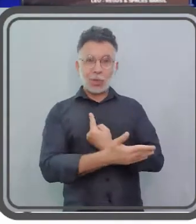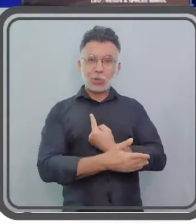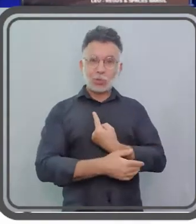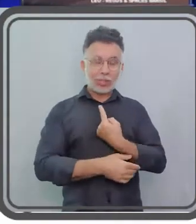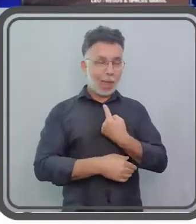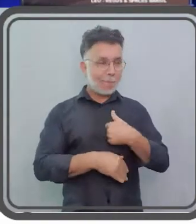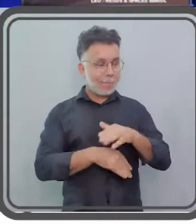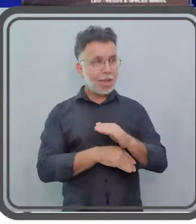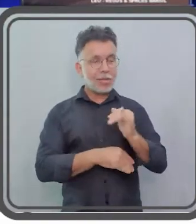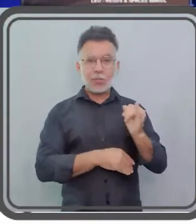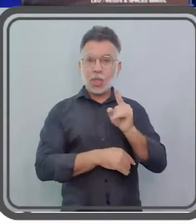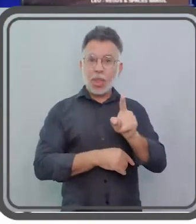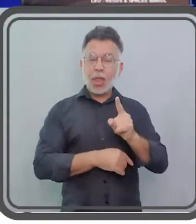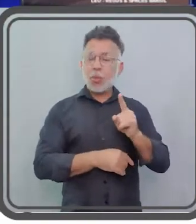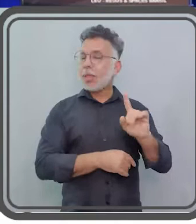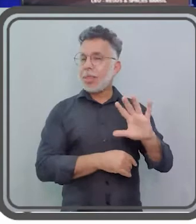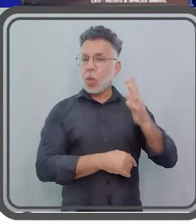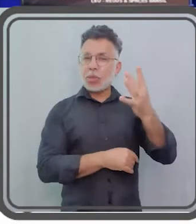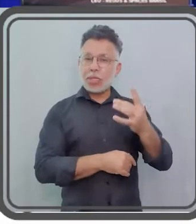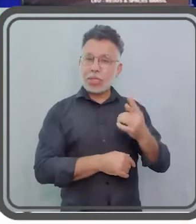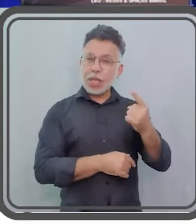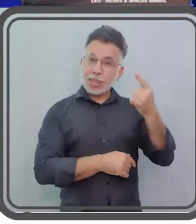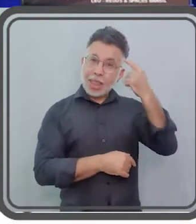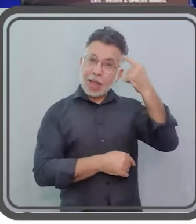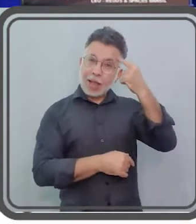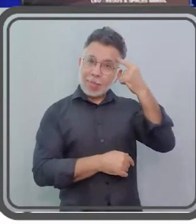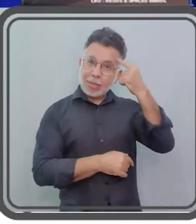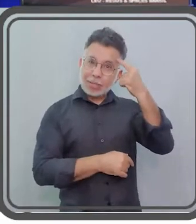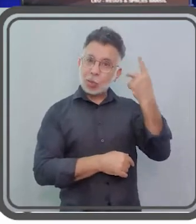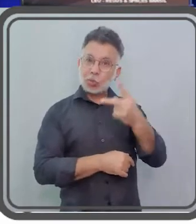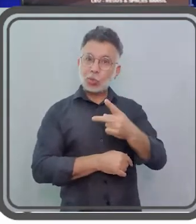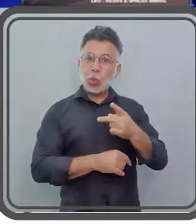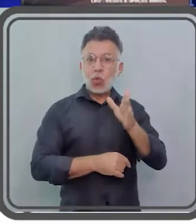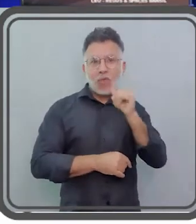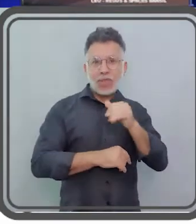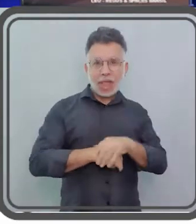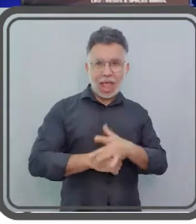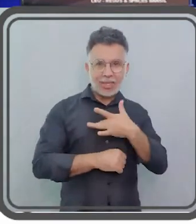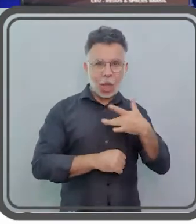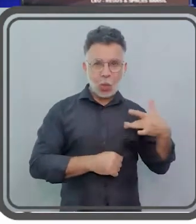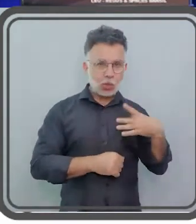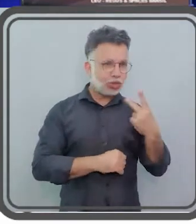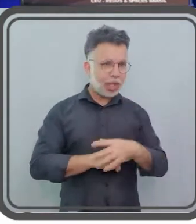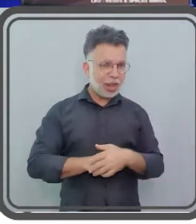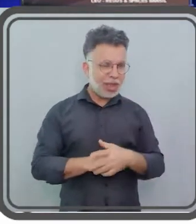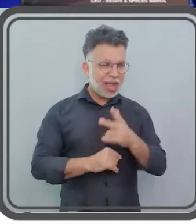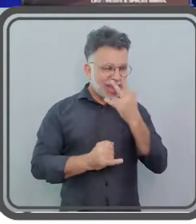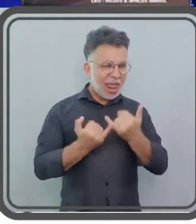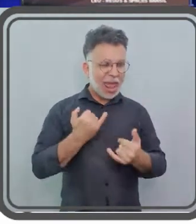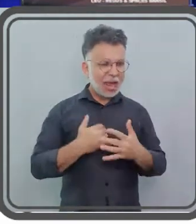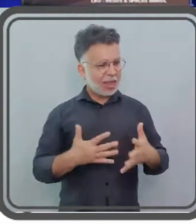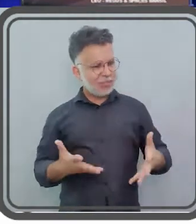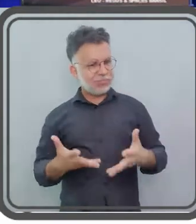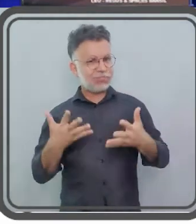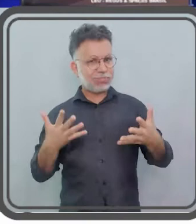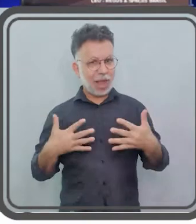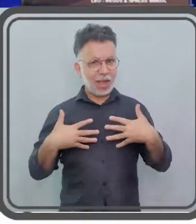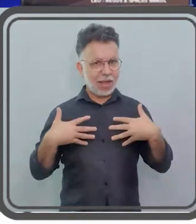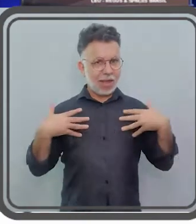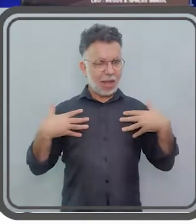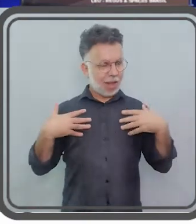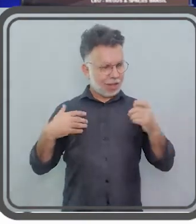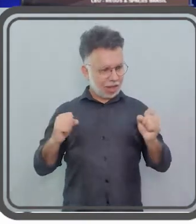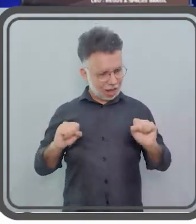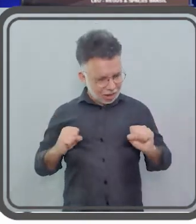o que está acontecendo na cabeça do funcionário, na saúde do funcionário? Será que ele está motivado? Será que ele está engajado? Será que está